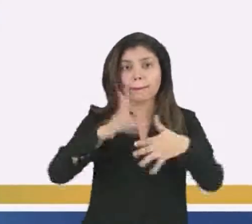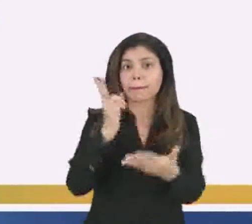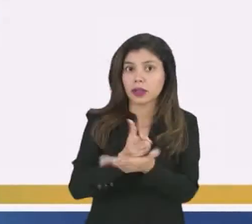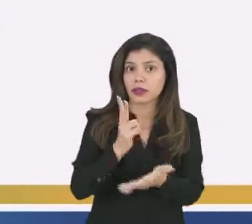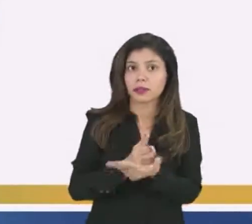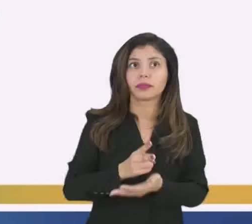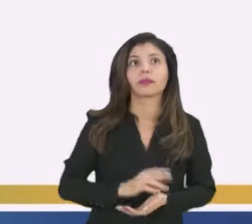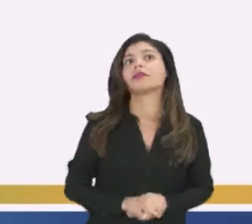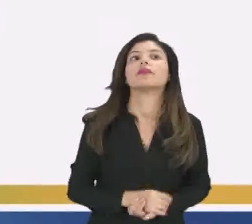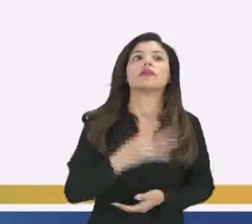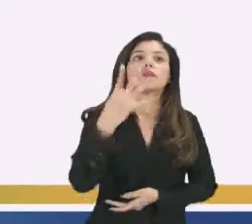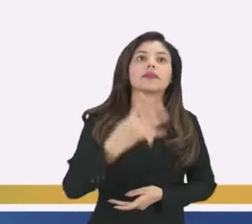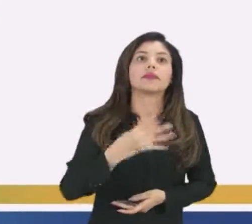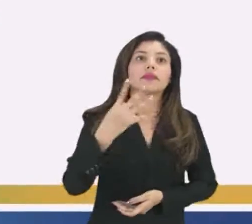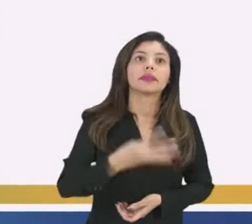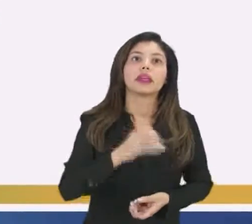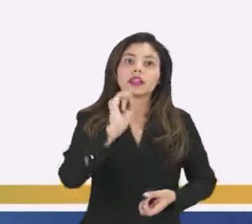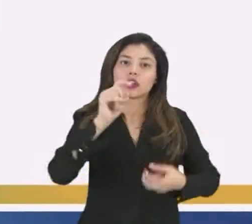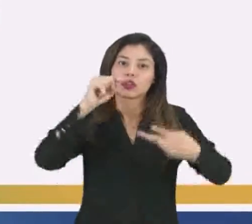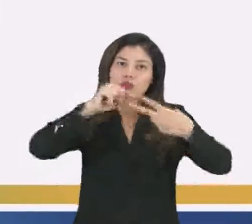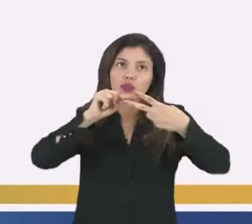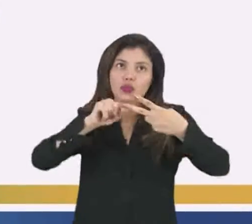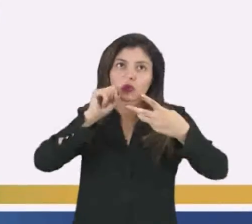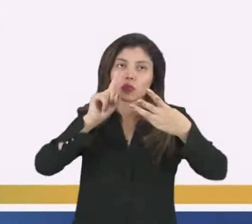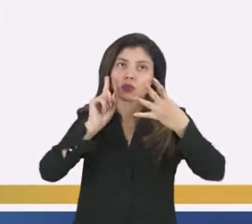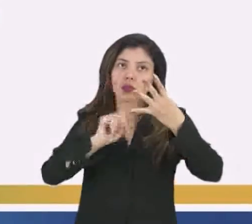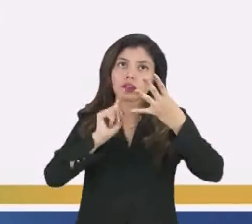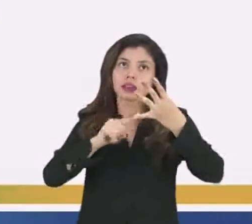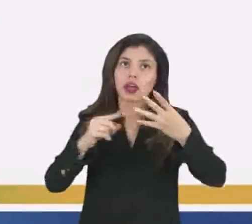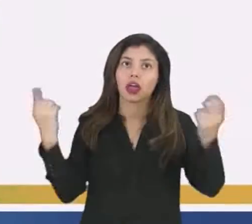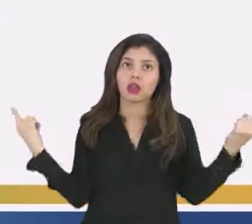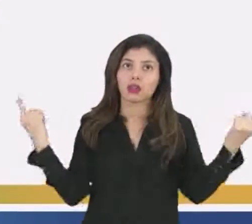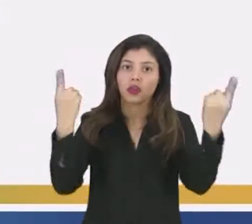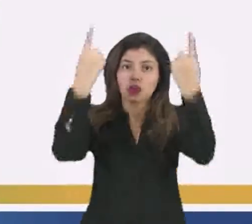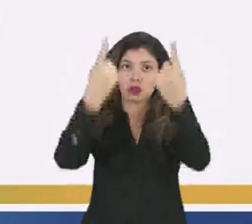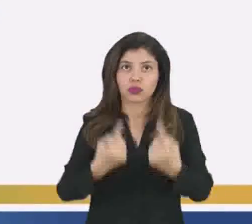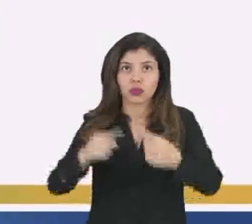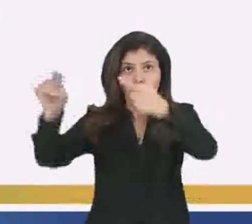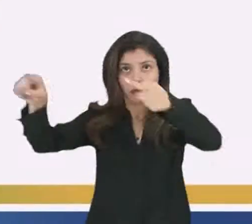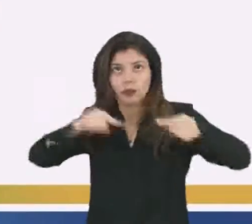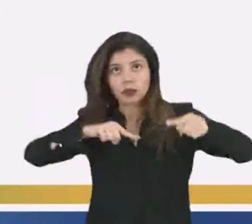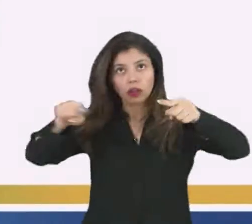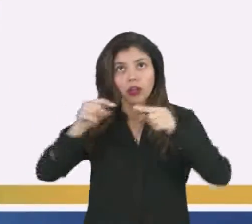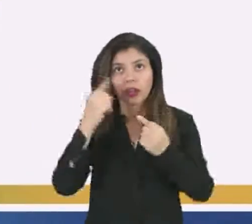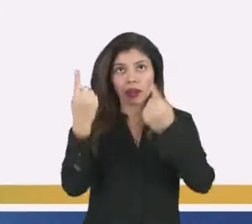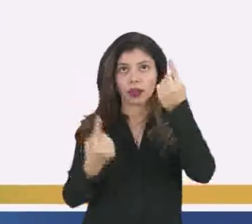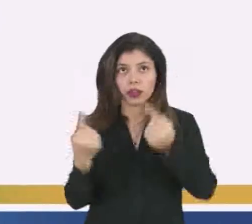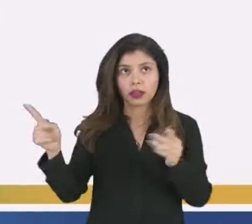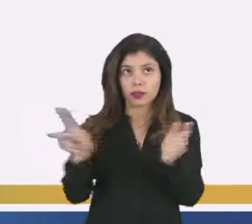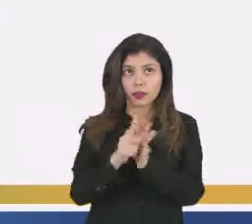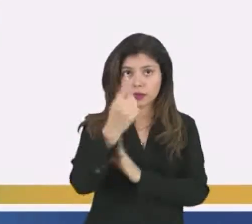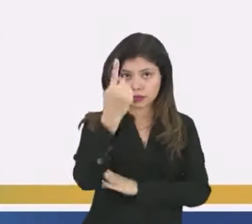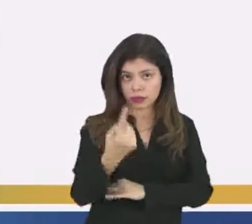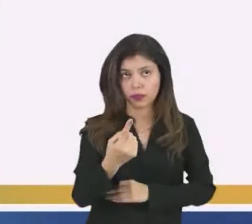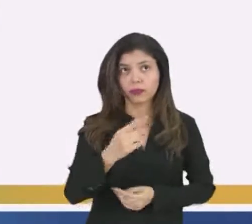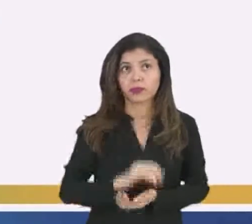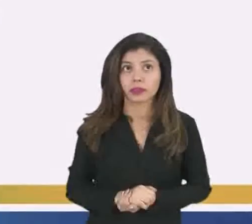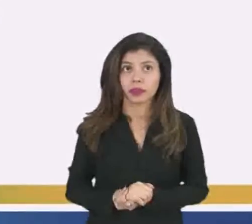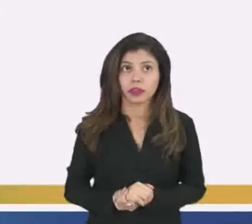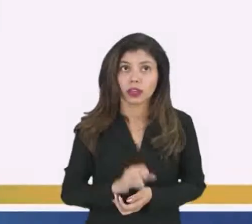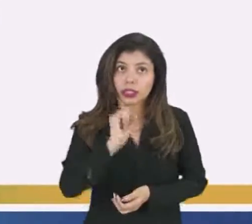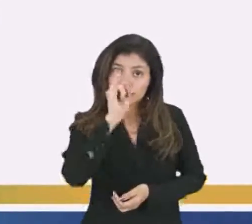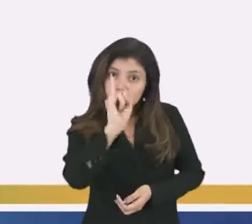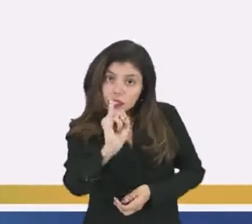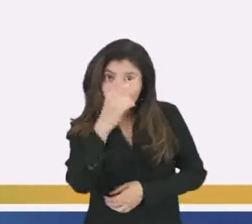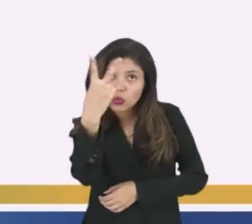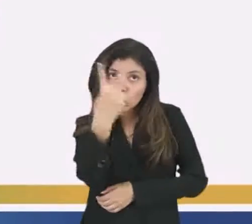4. Se duas retas distintas são paralelas a um plano, Então elas são paralelas entre si? Presta bem atenção na